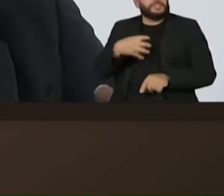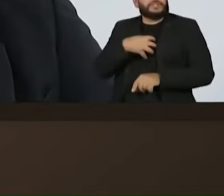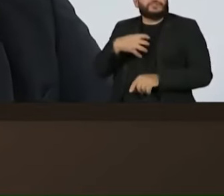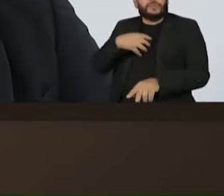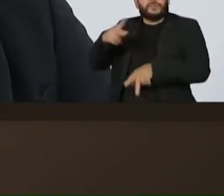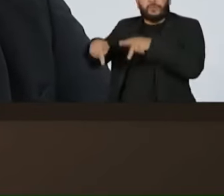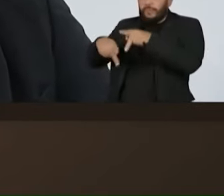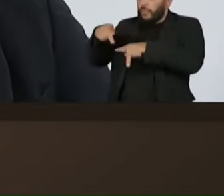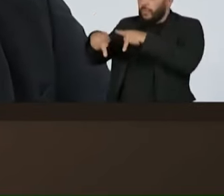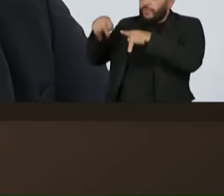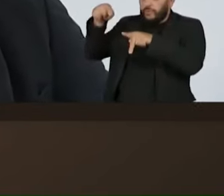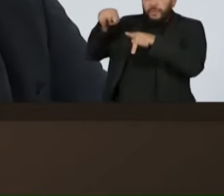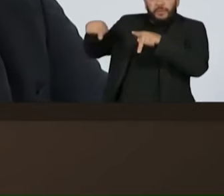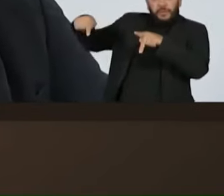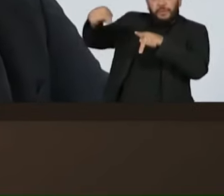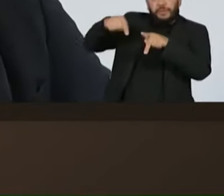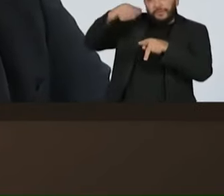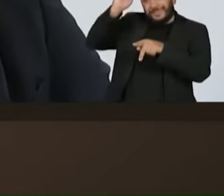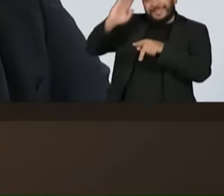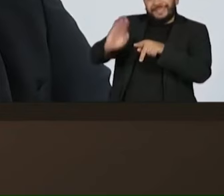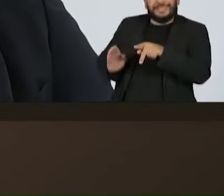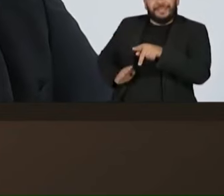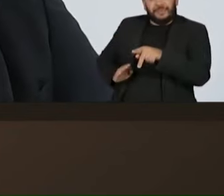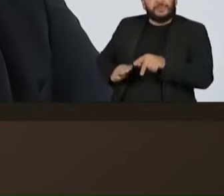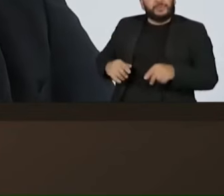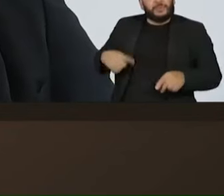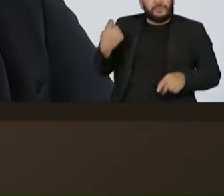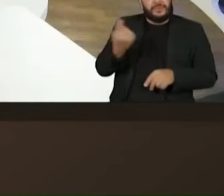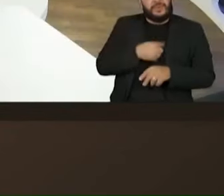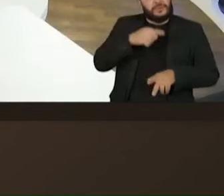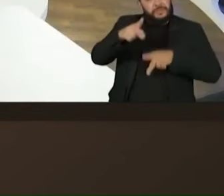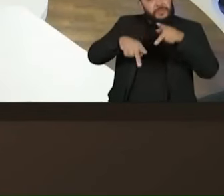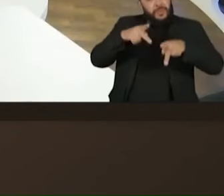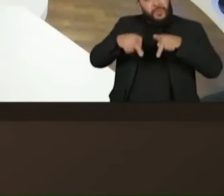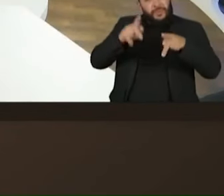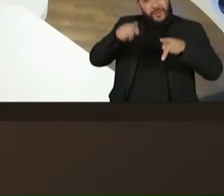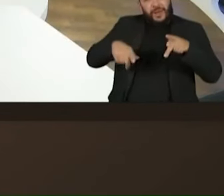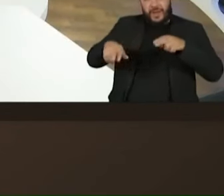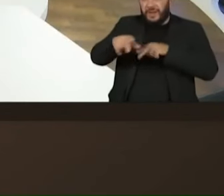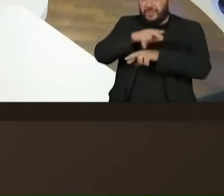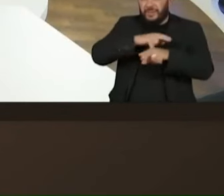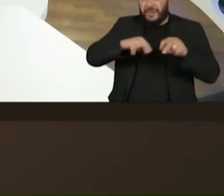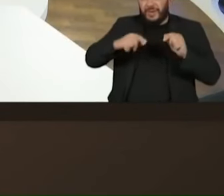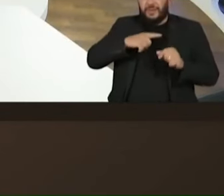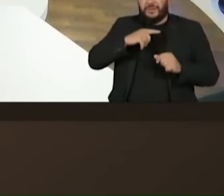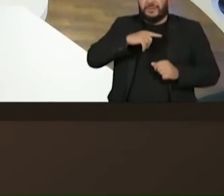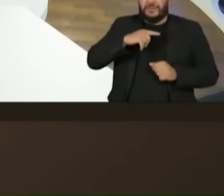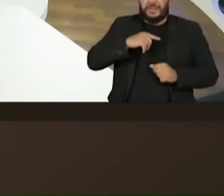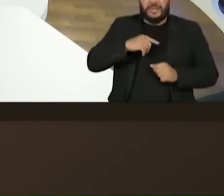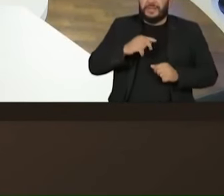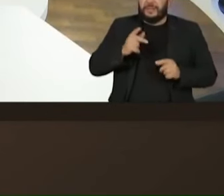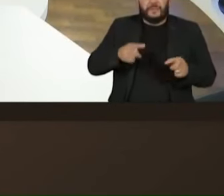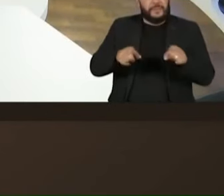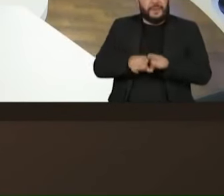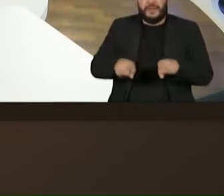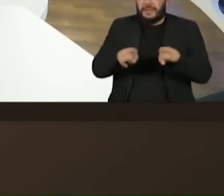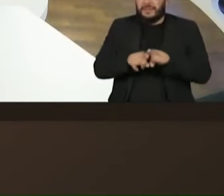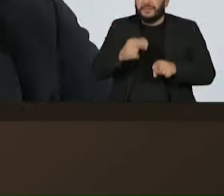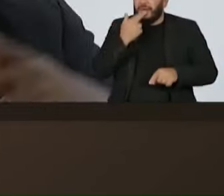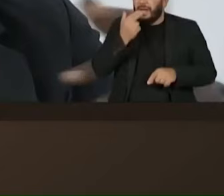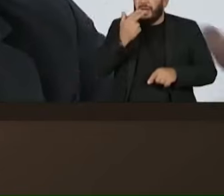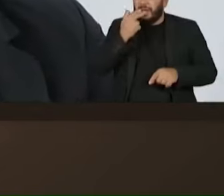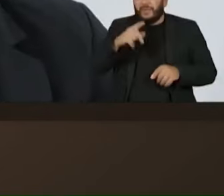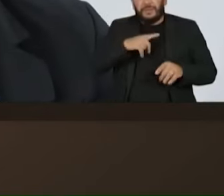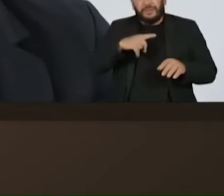brasileiro. A gente é muito plural, né? A gente tem, na mesma língua, diversos acentos, diversos sotaques, diversas